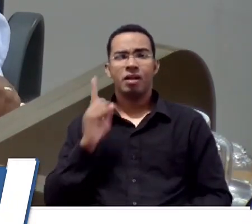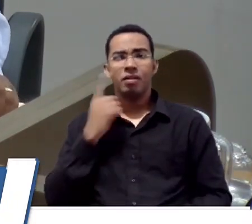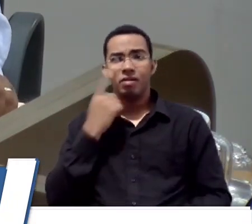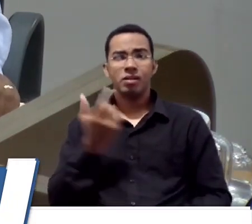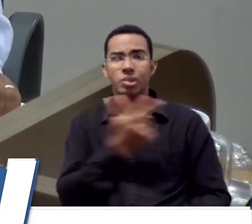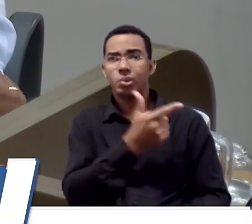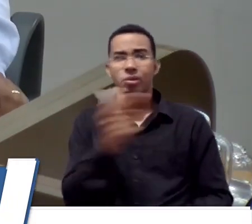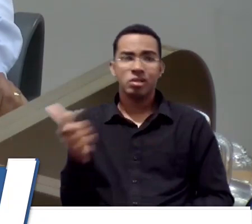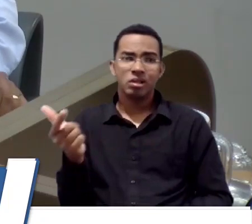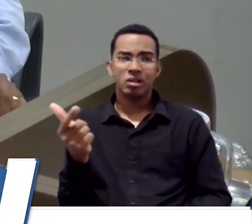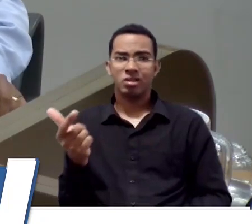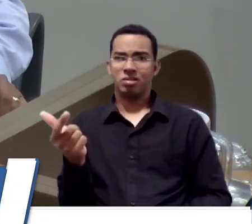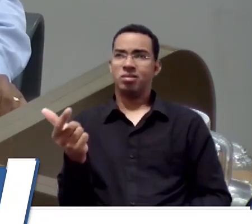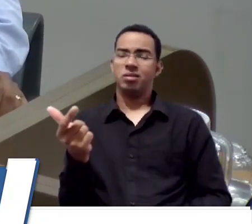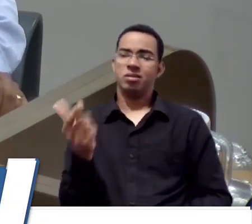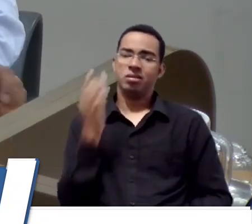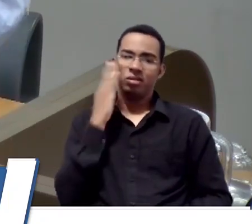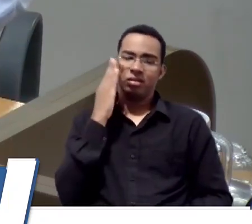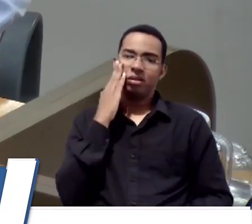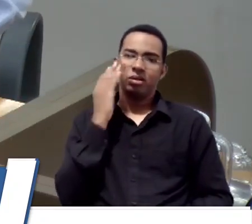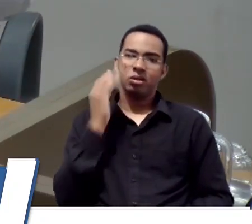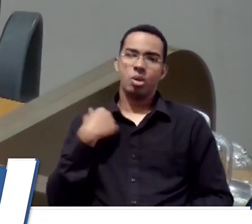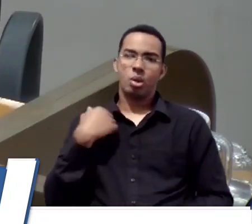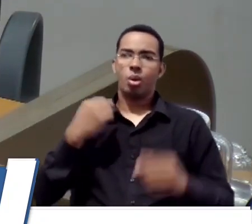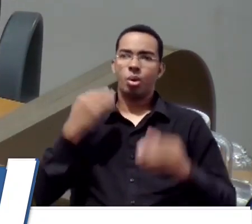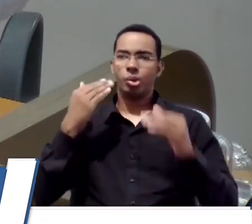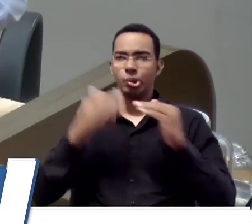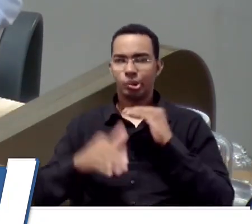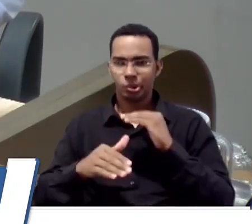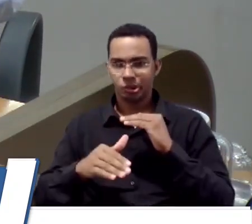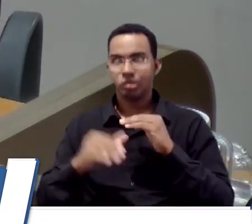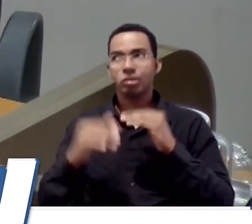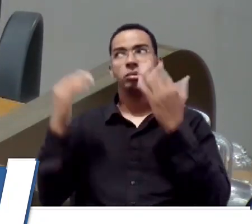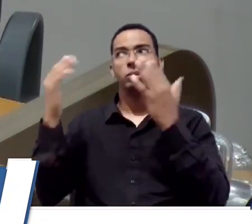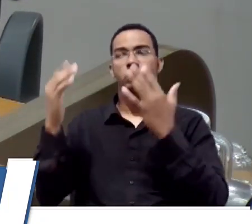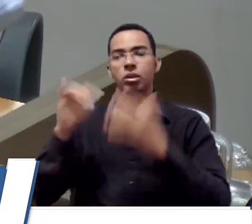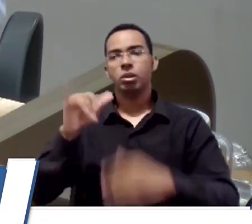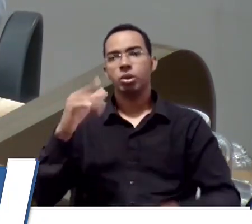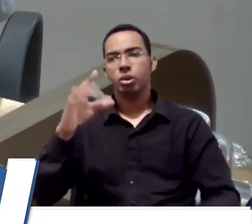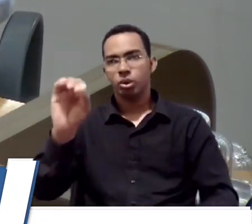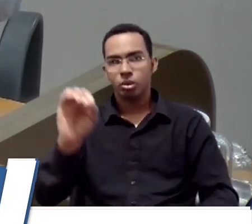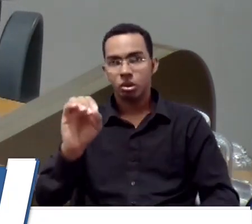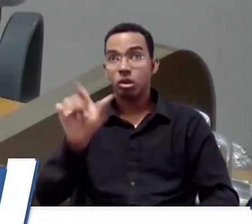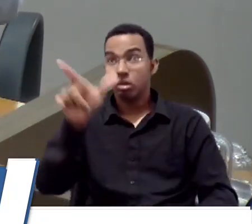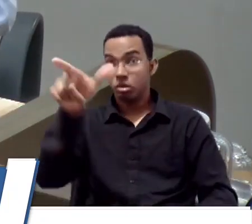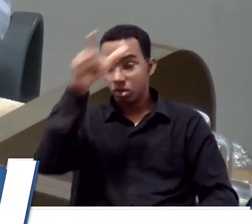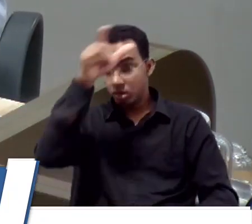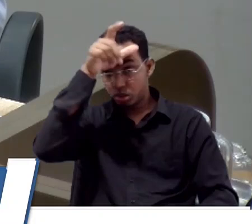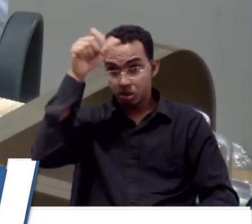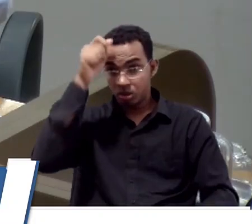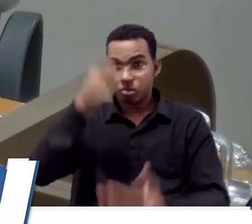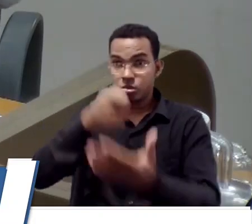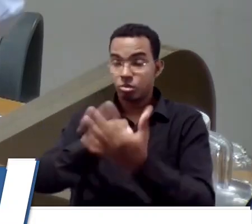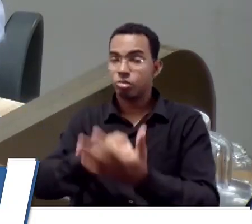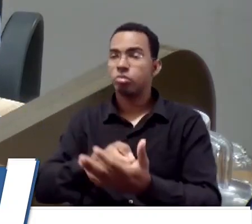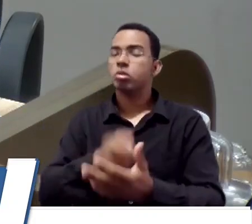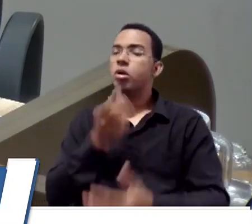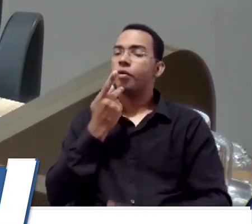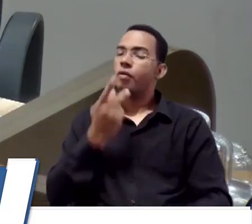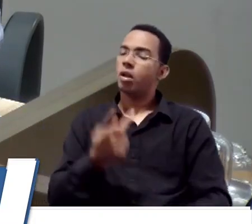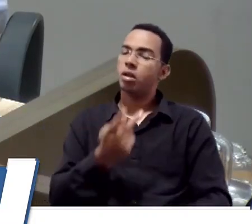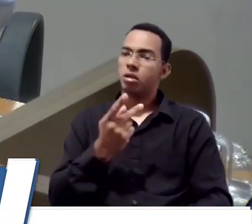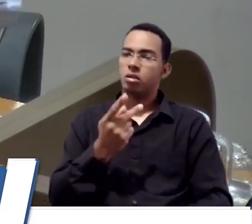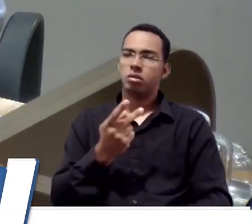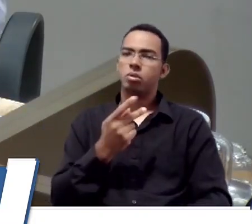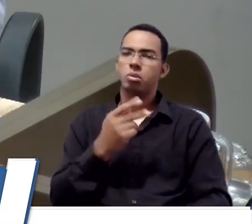tem, né? Então, nós é totalmente contra também. Parabéns, viu, João? Mas que o prefeito seja duro, nós já falamos aqui, que não vai ser